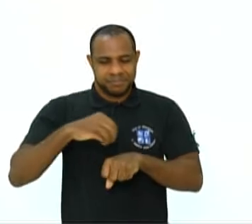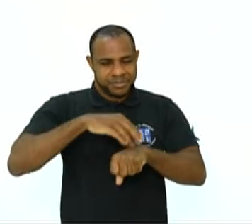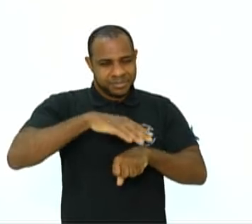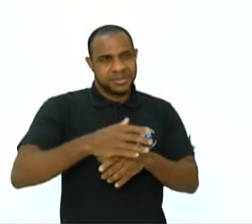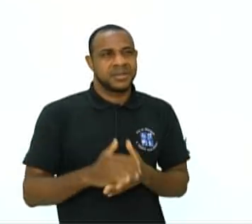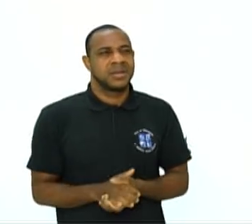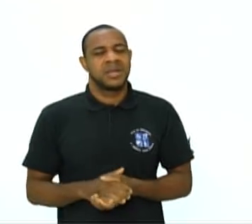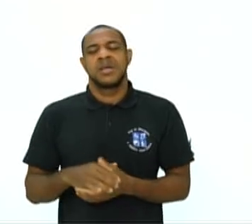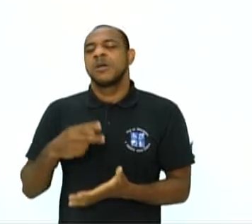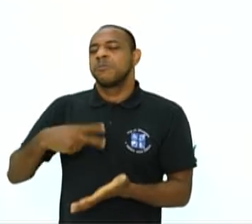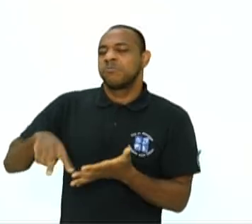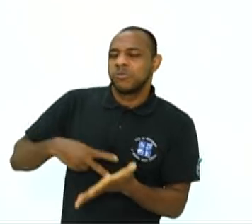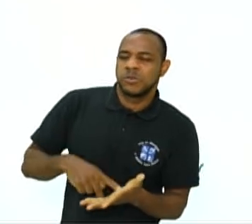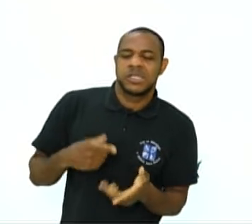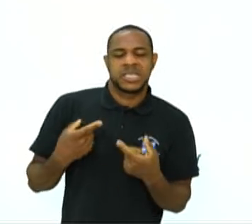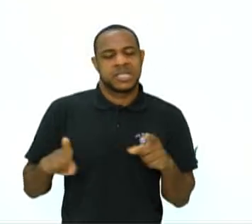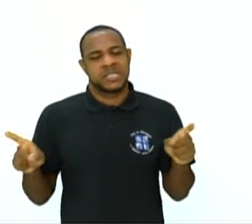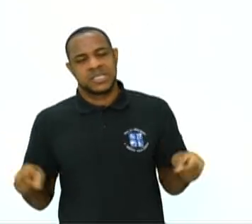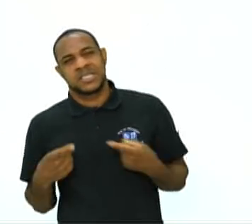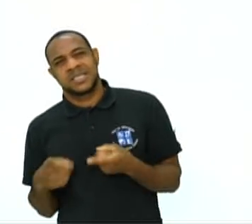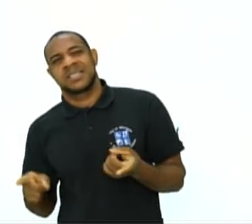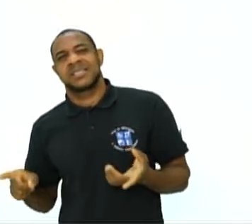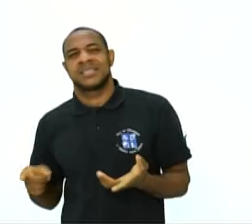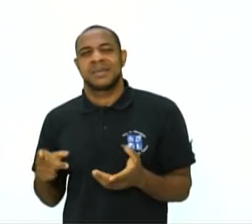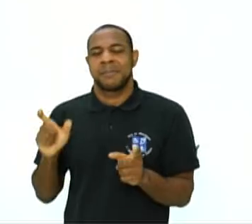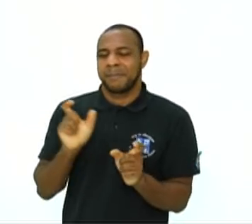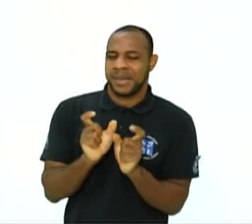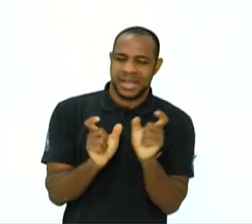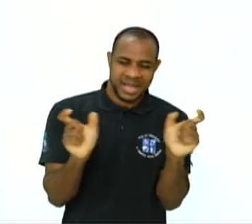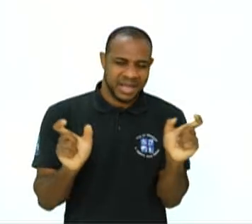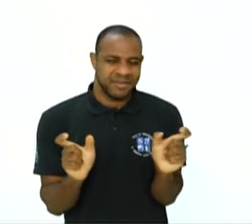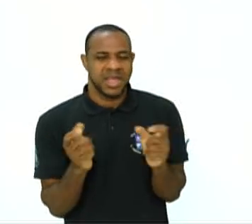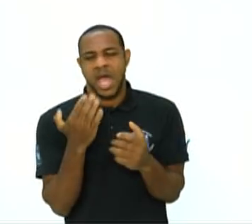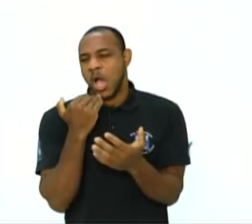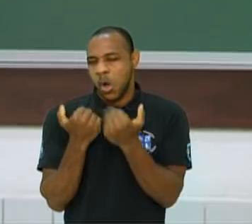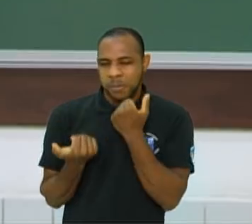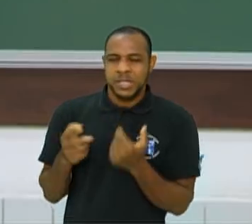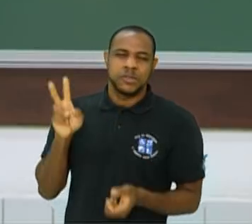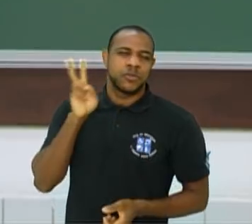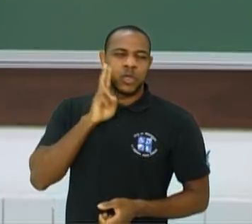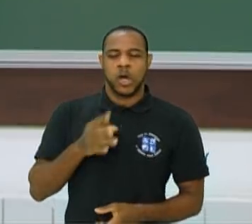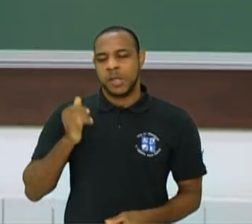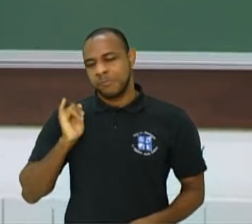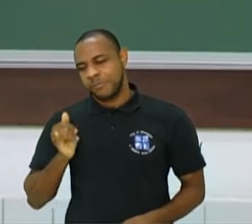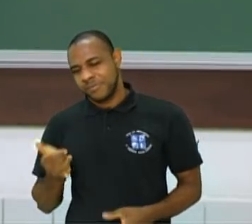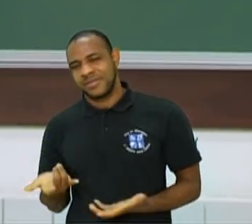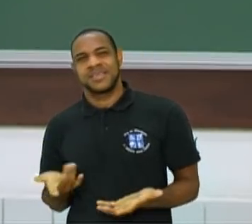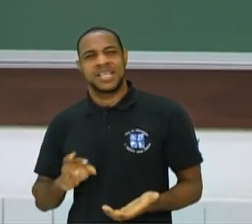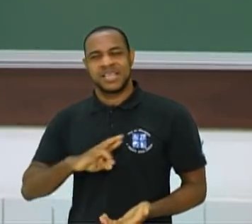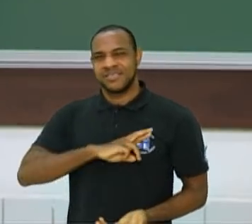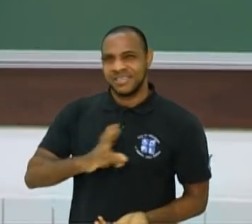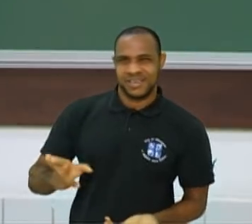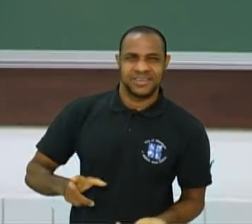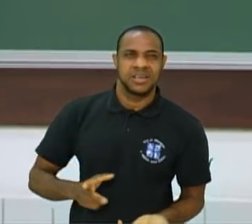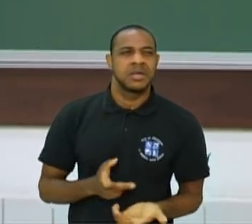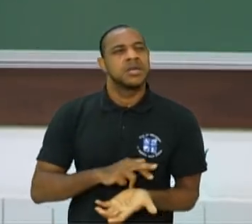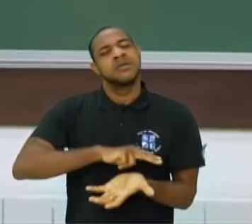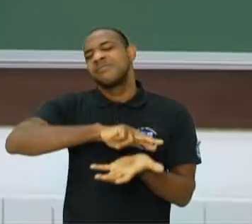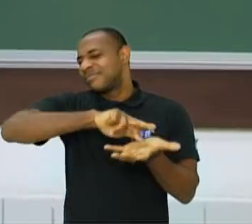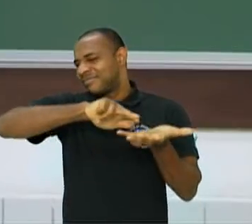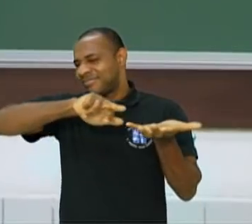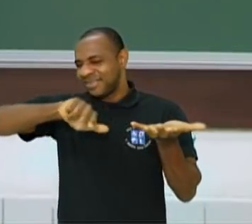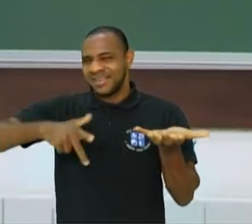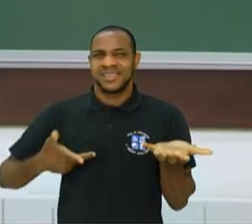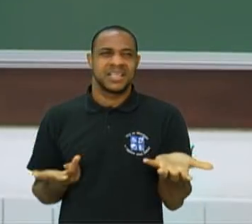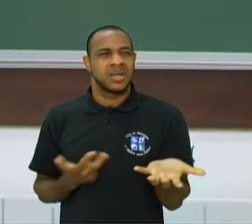aqui, música, dança, teatro, né, ó, as palavras, comidas, histórias, crença e tantas outras coisas, né?